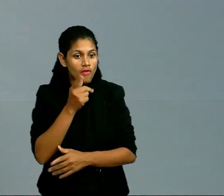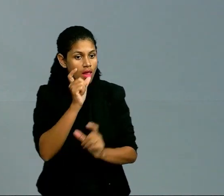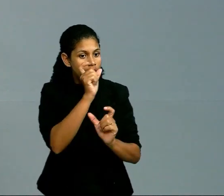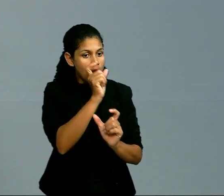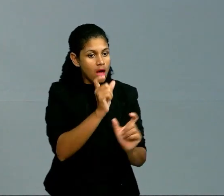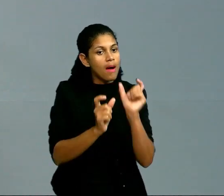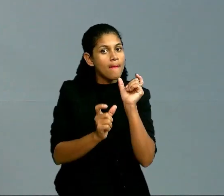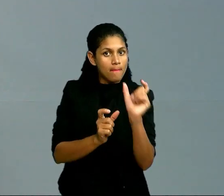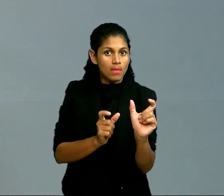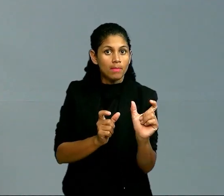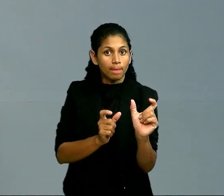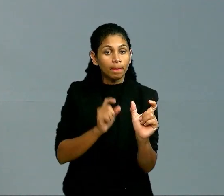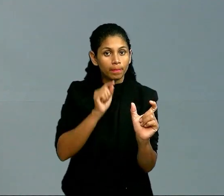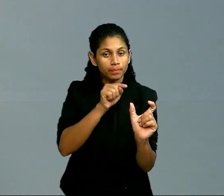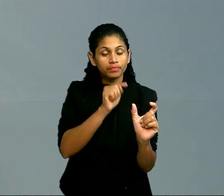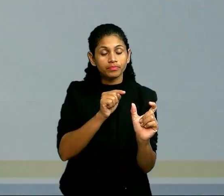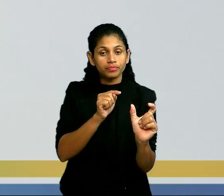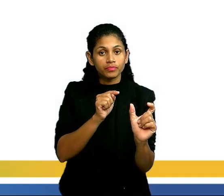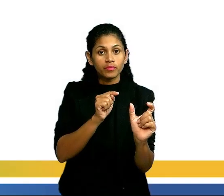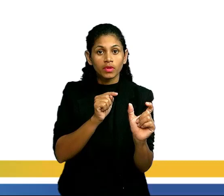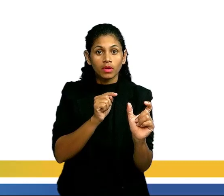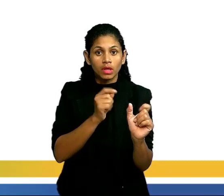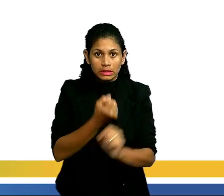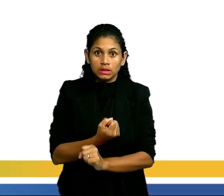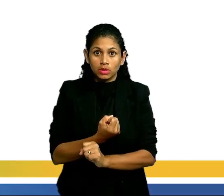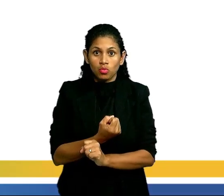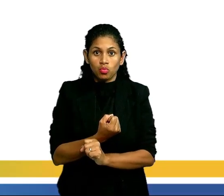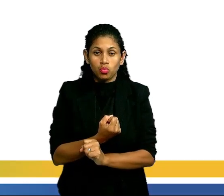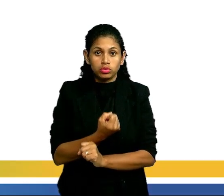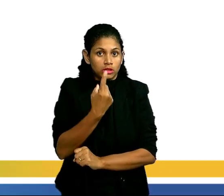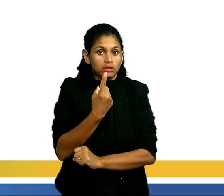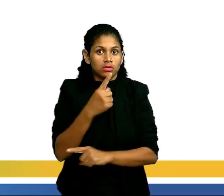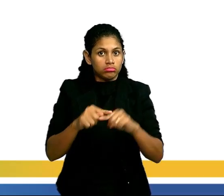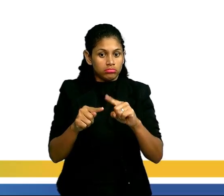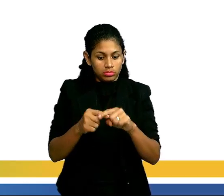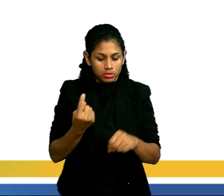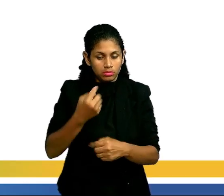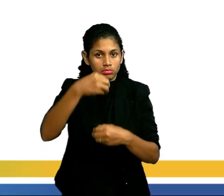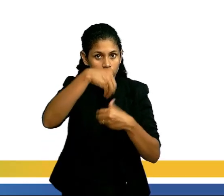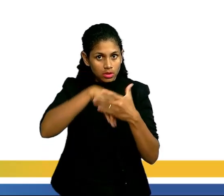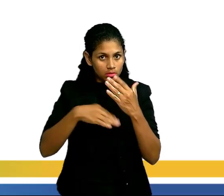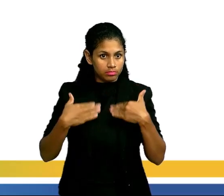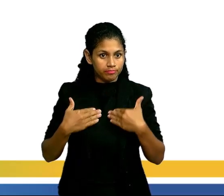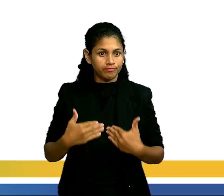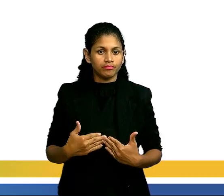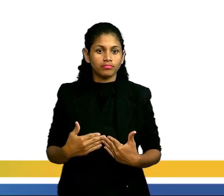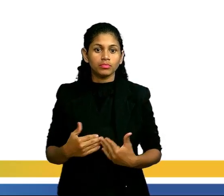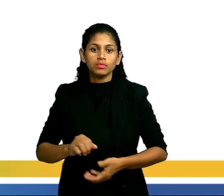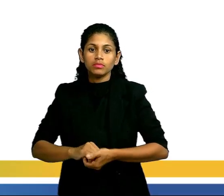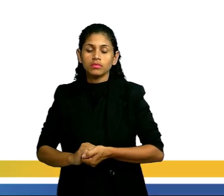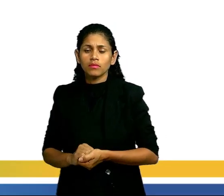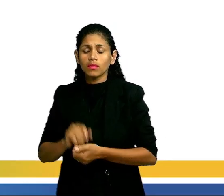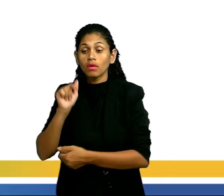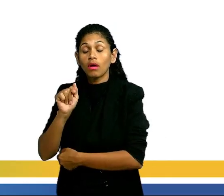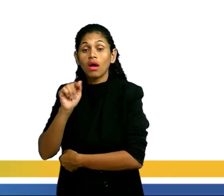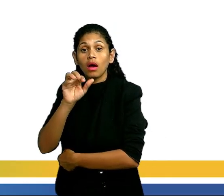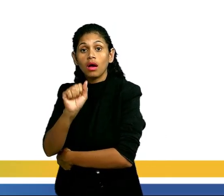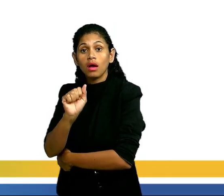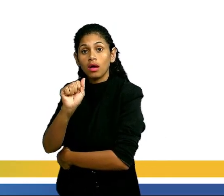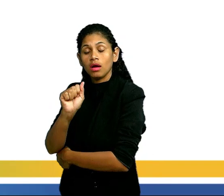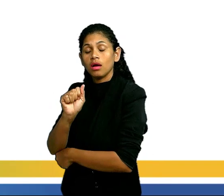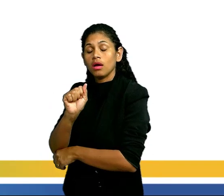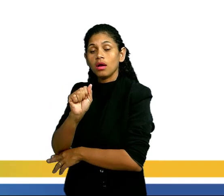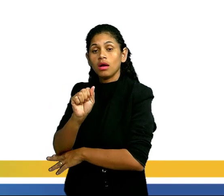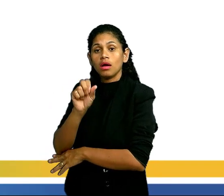um corpo estranho dentro do teu organismo, tá? E o que são anticorpos? Os anticorpos são